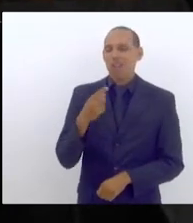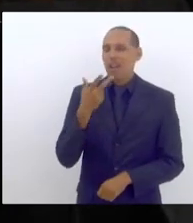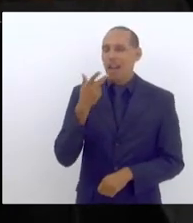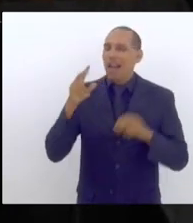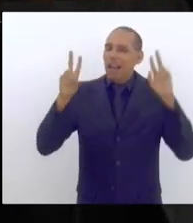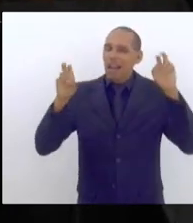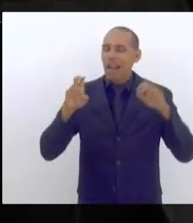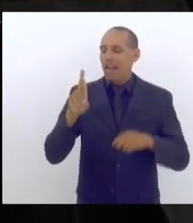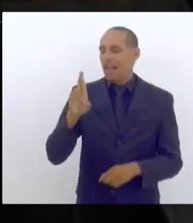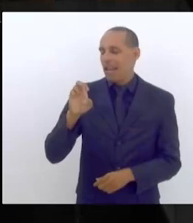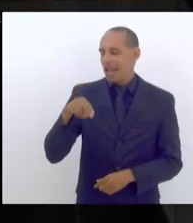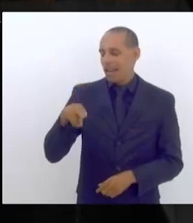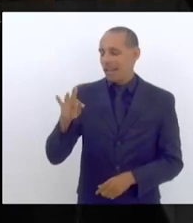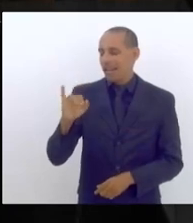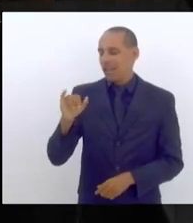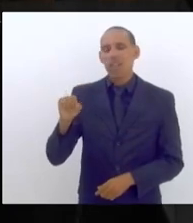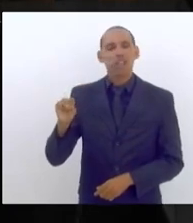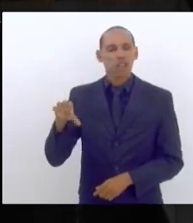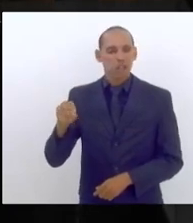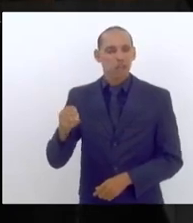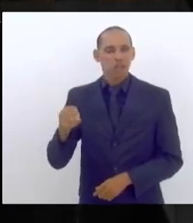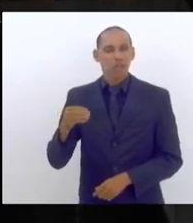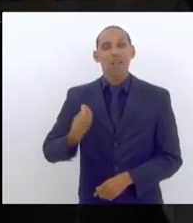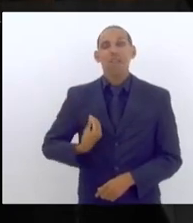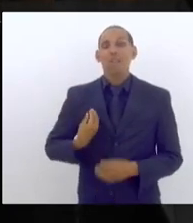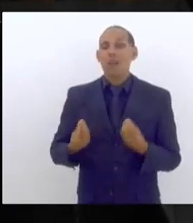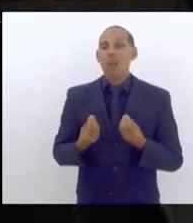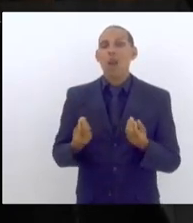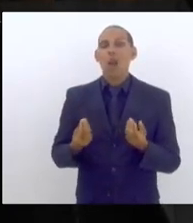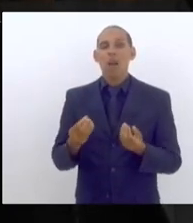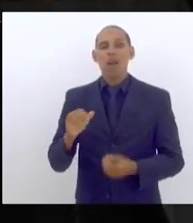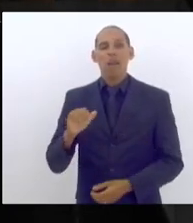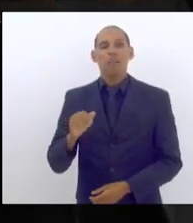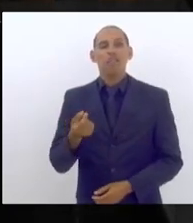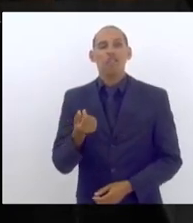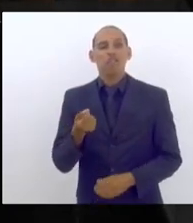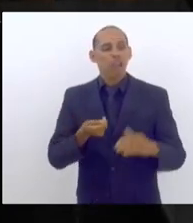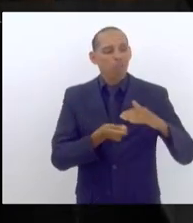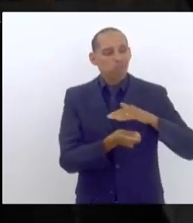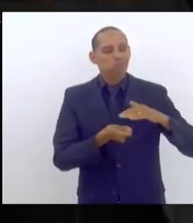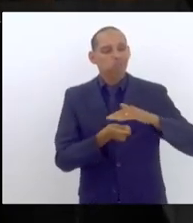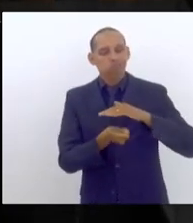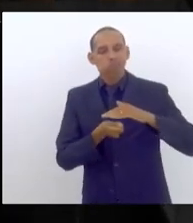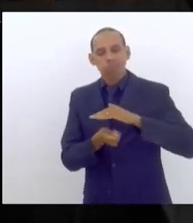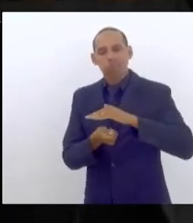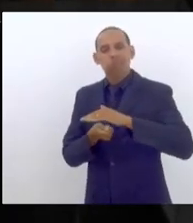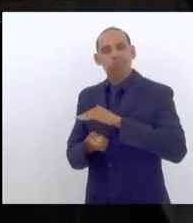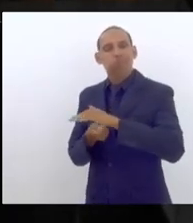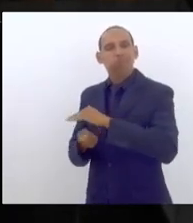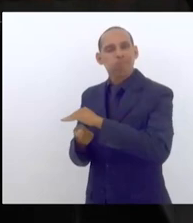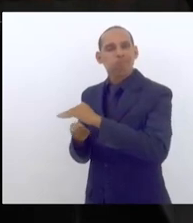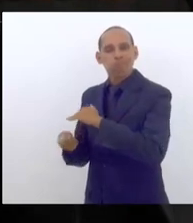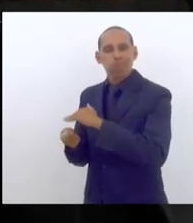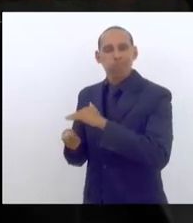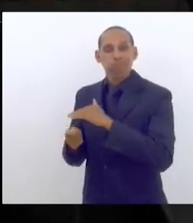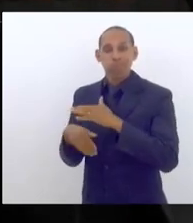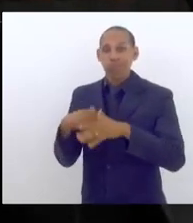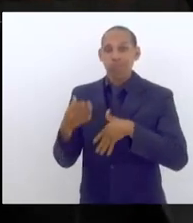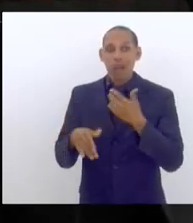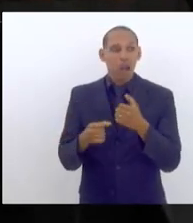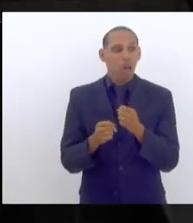rentismo, vivem de aplicação de dinheiros. E quando estoura